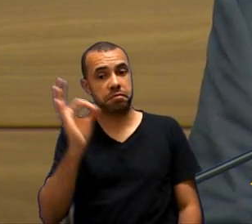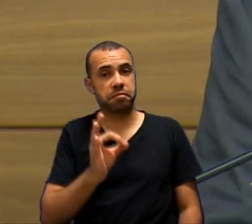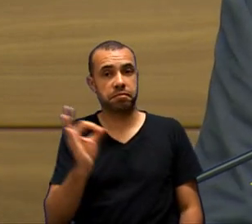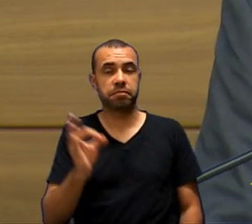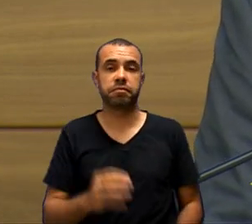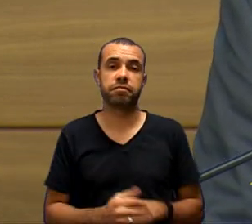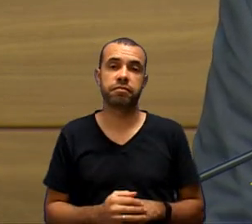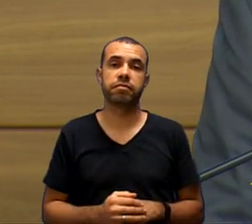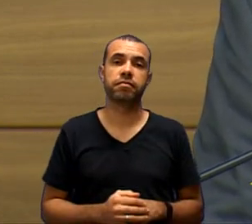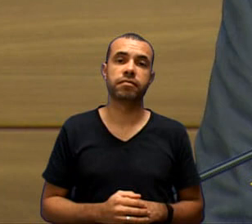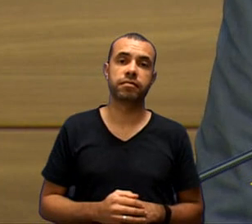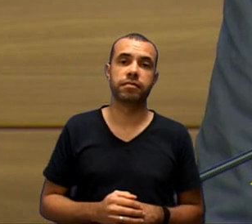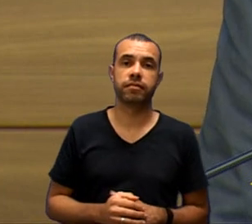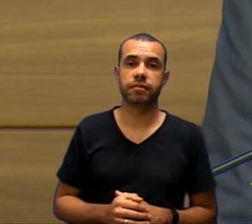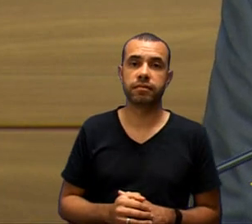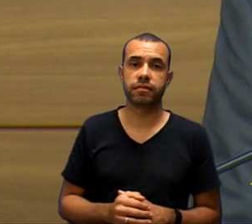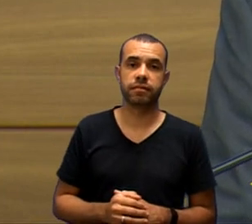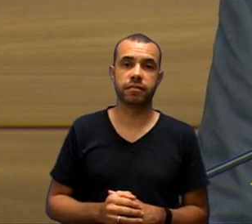2020.